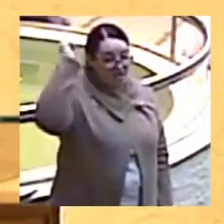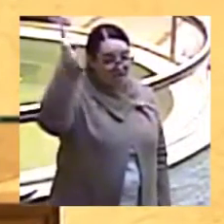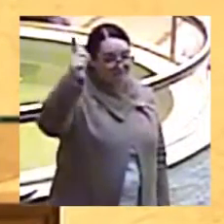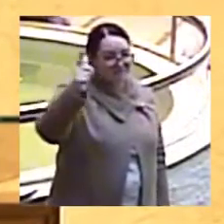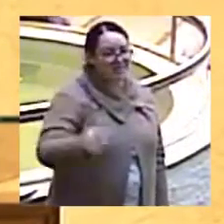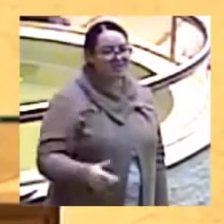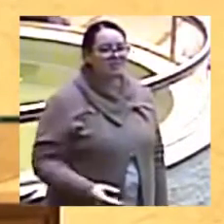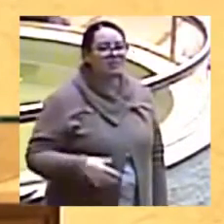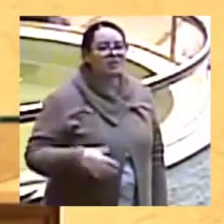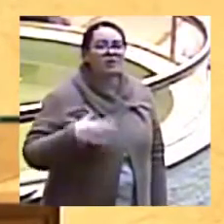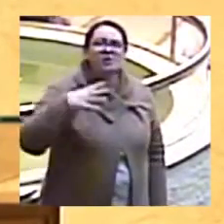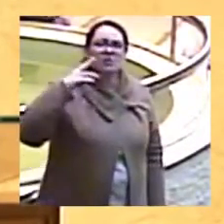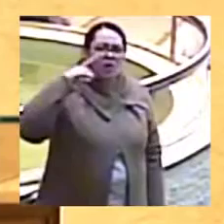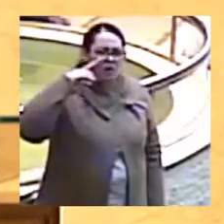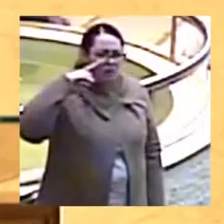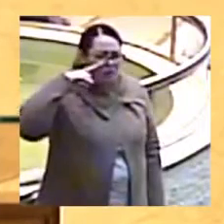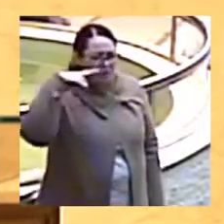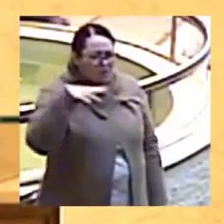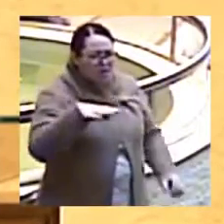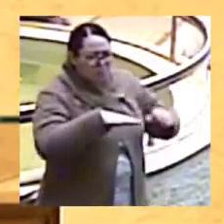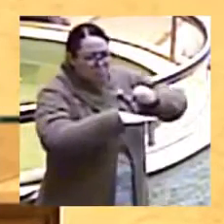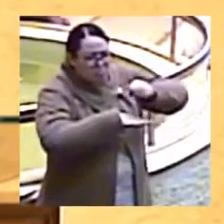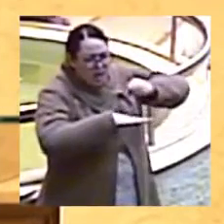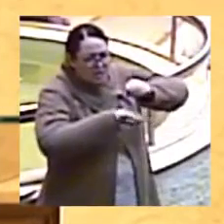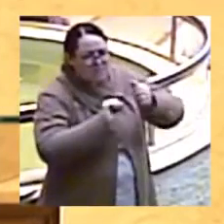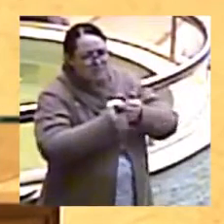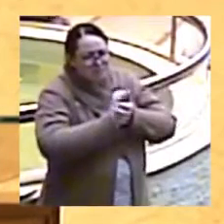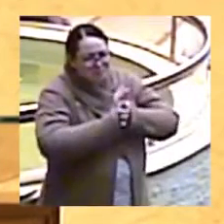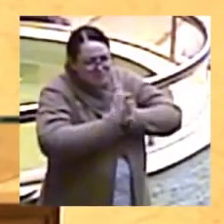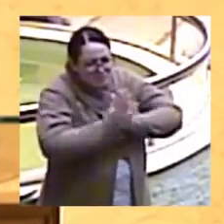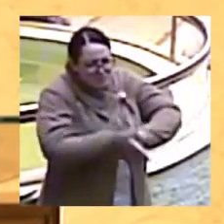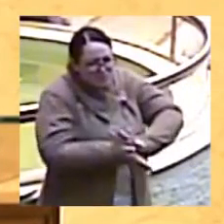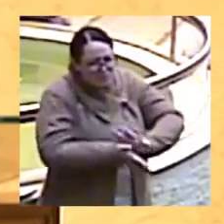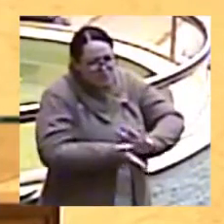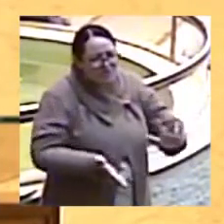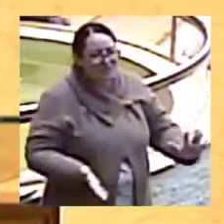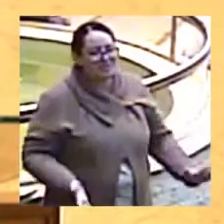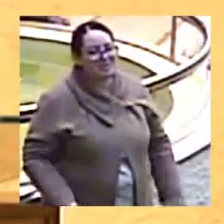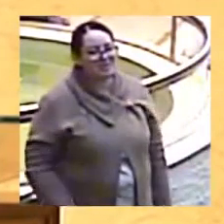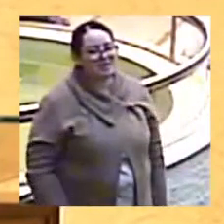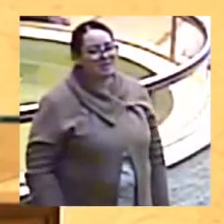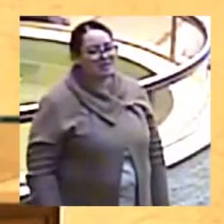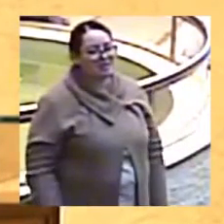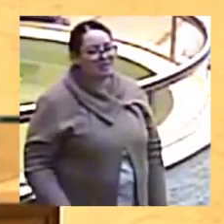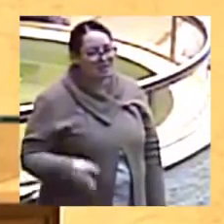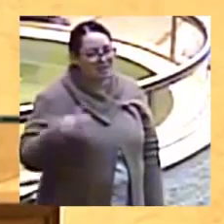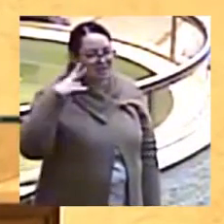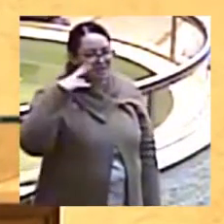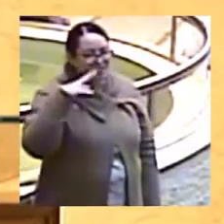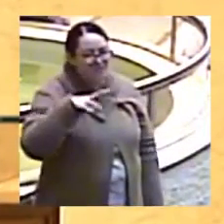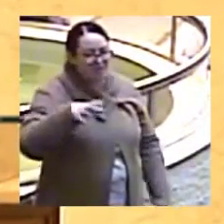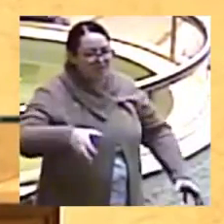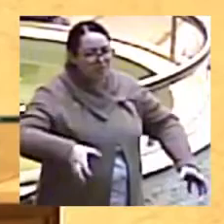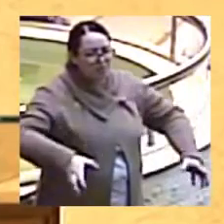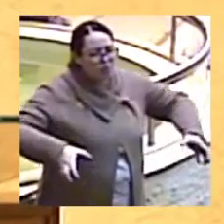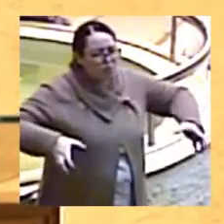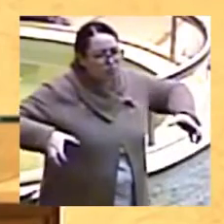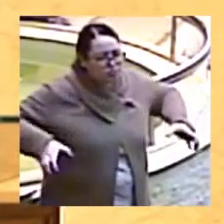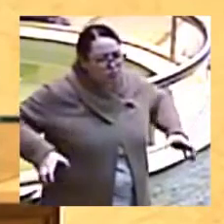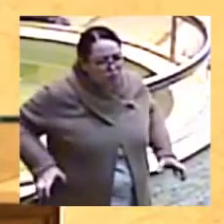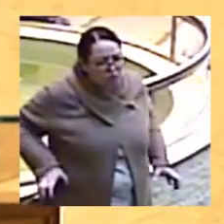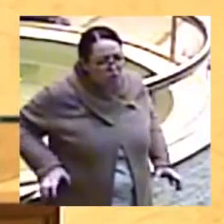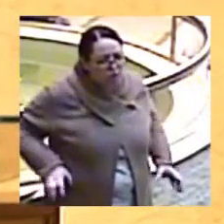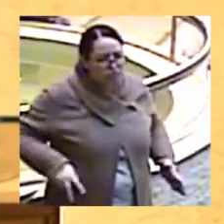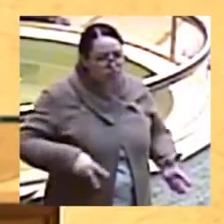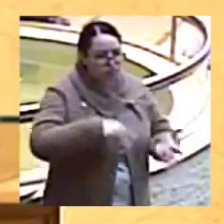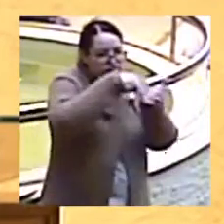quando, ele olha, para os fundamentos, destruídos, debaixo, dos seus pés, e, quando, ele vê, este trono, inabalável,